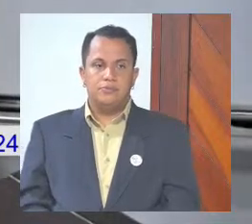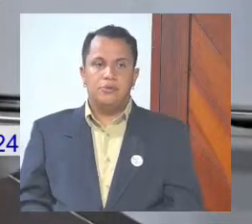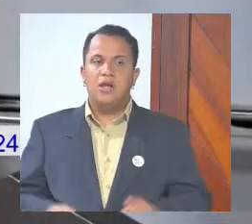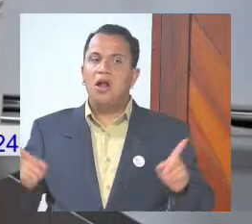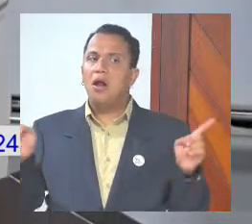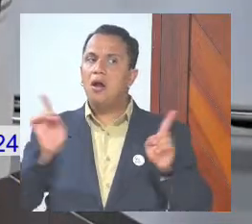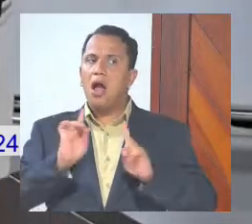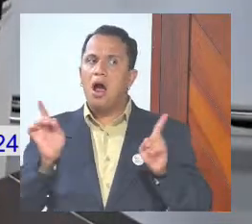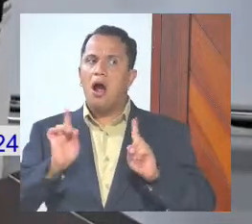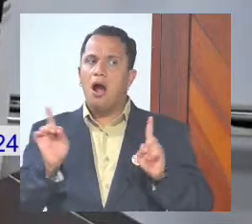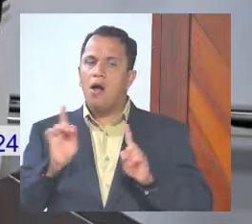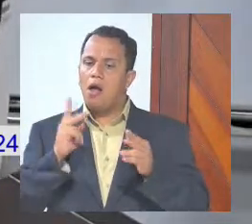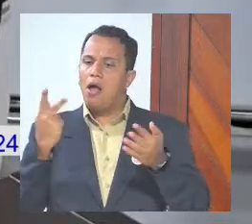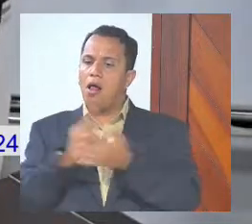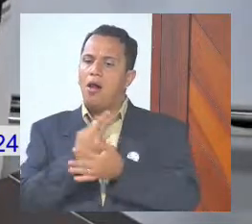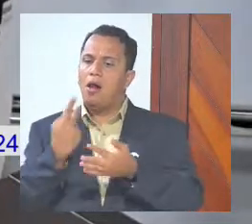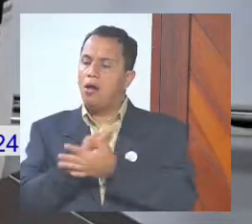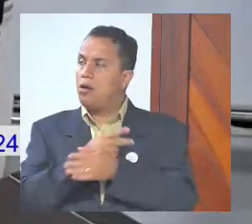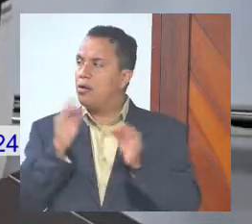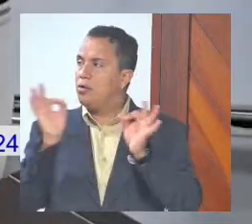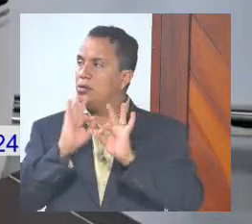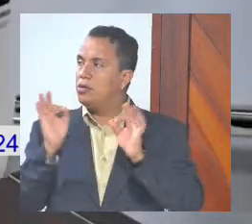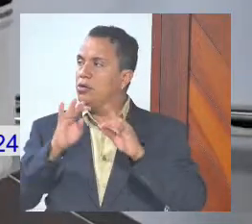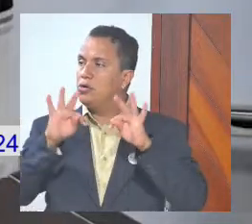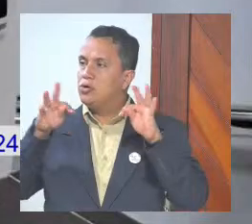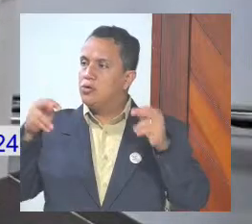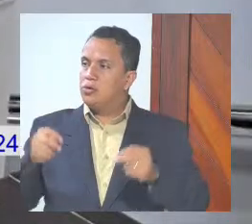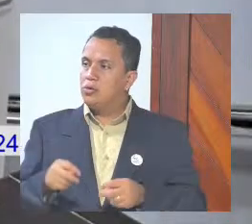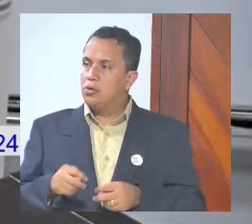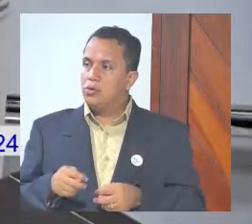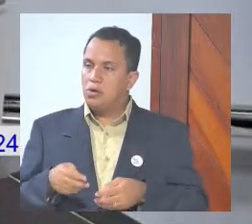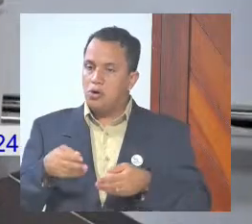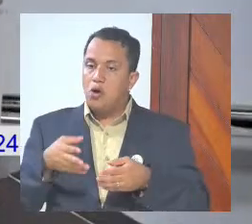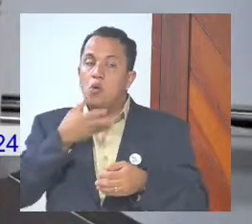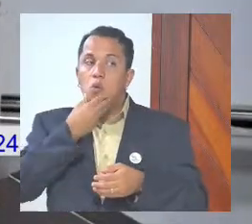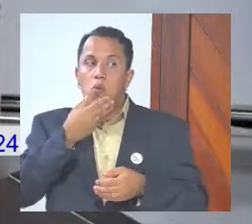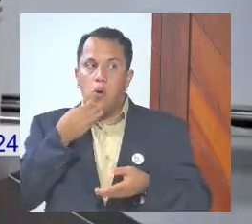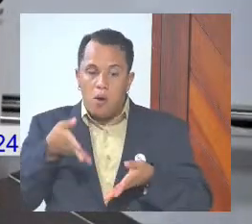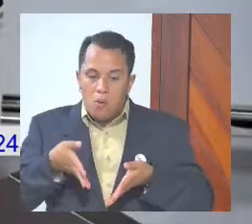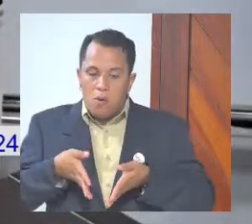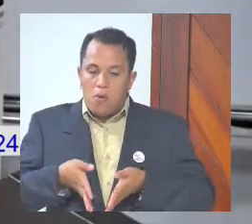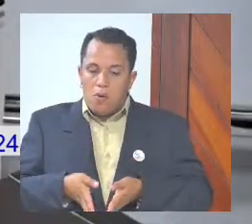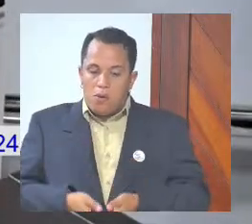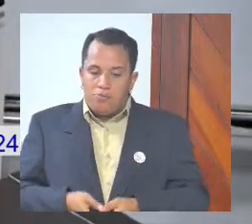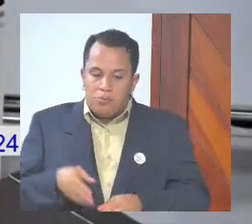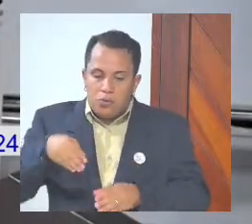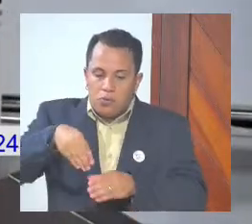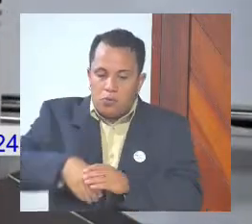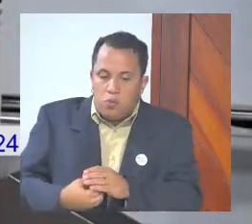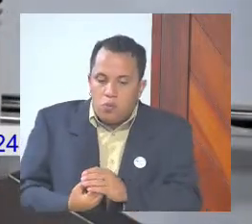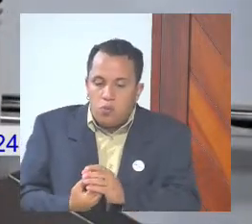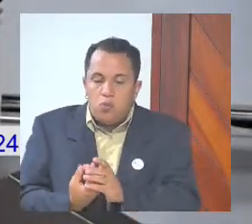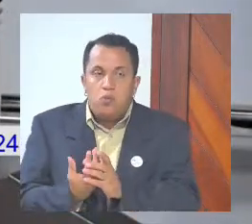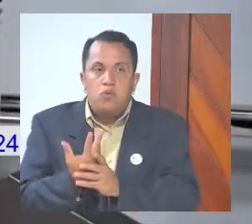Não se enganem, senhores. Tudo que o homem planta, também ele colherá.